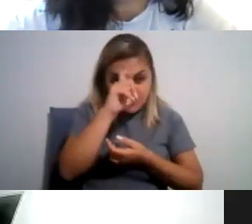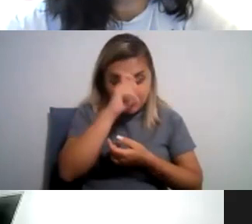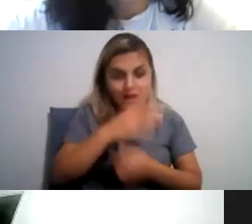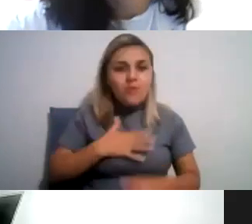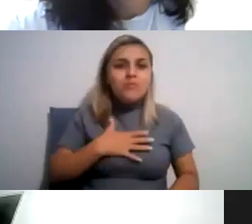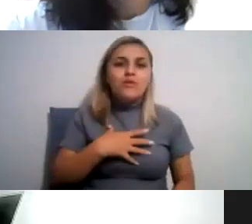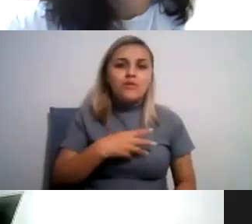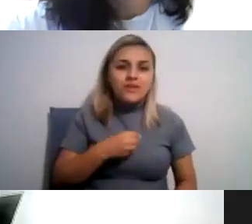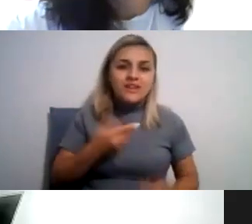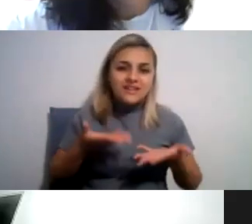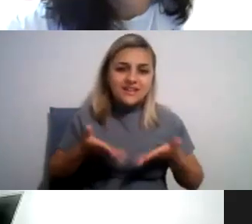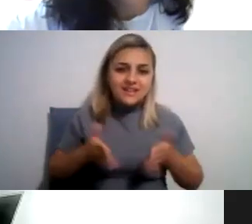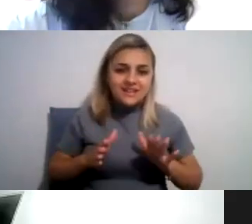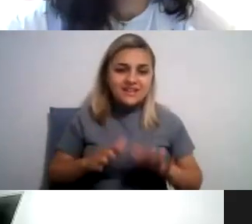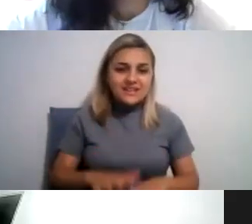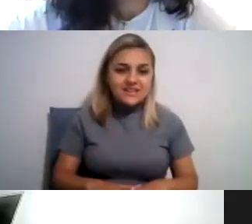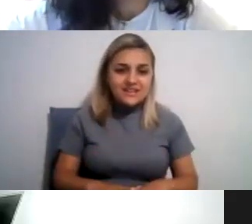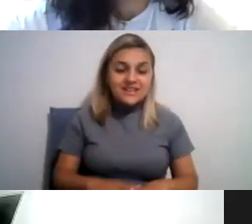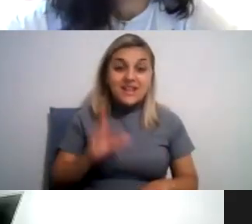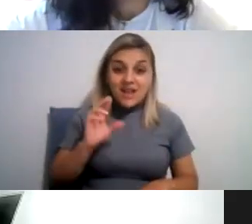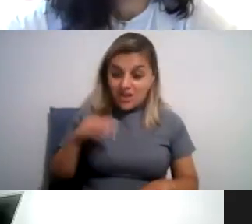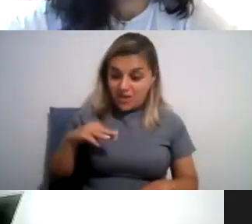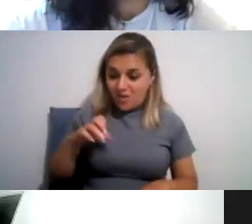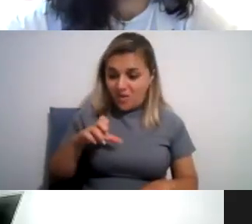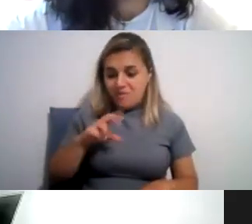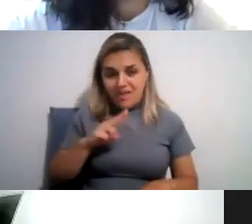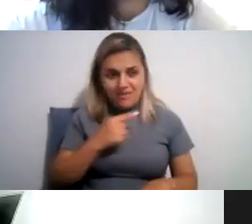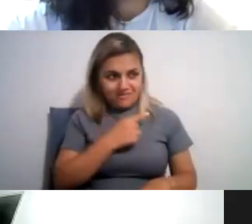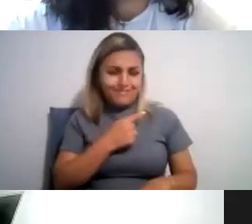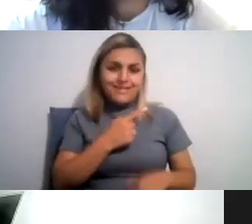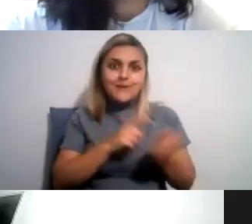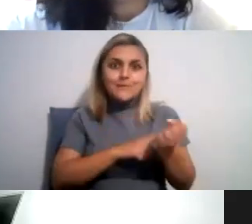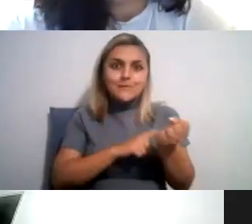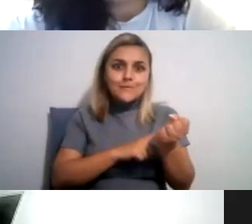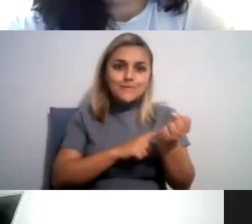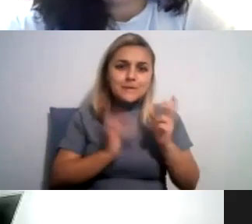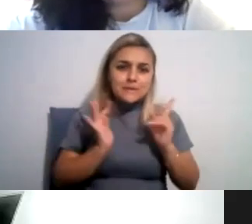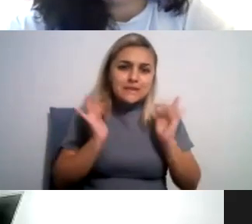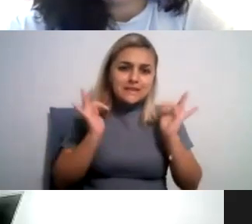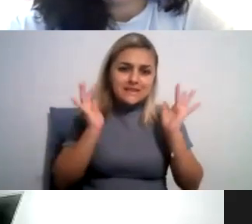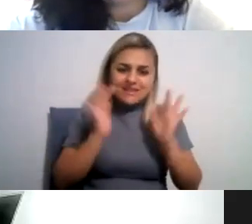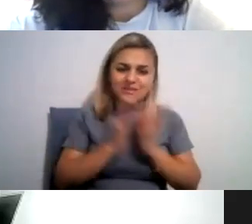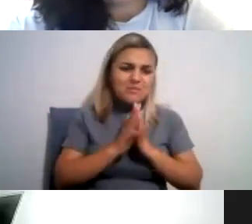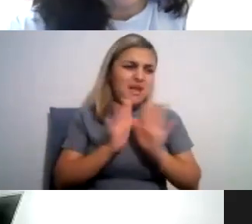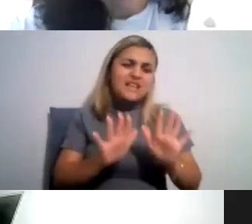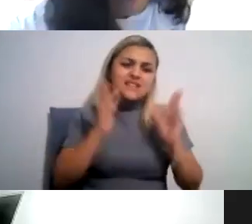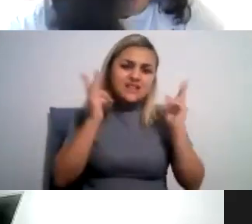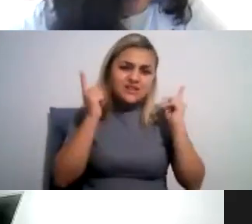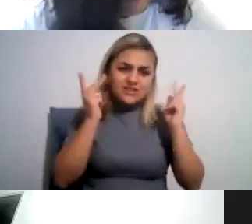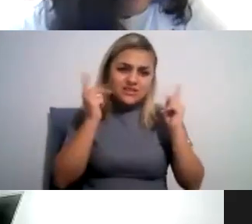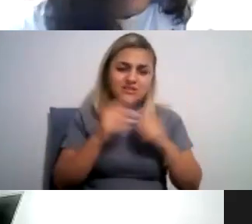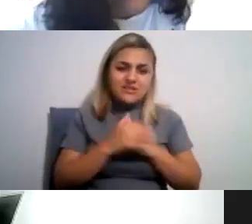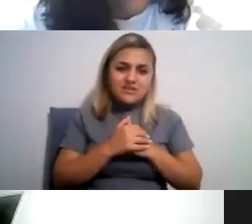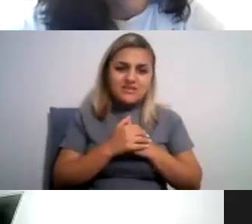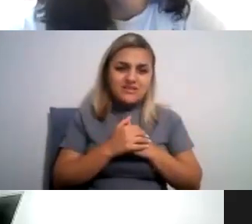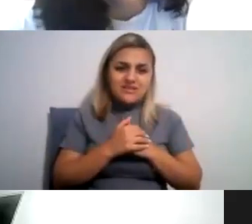situação. Bom, o Romeu fica meio estressado, mas é normal, né? É normal. Mas como diz, não tem como a gente se